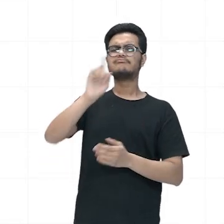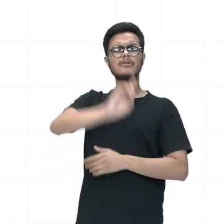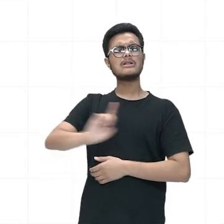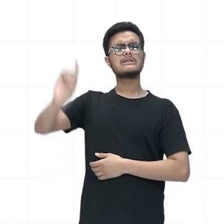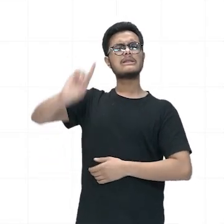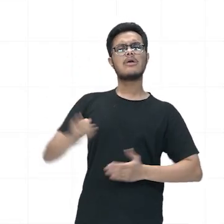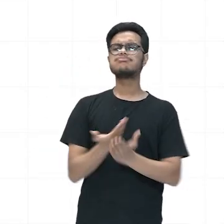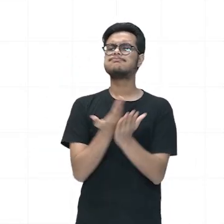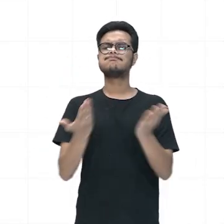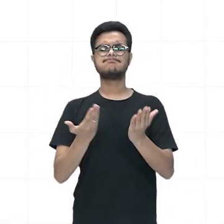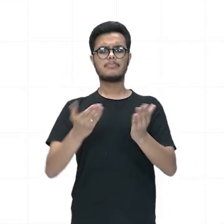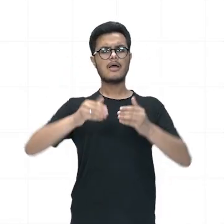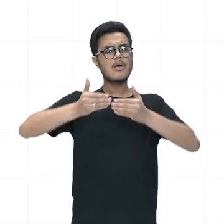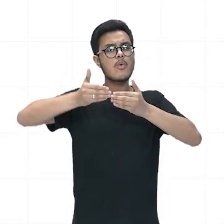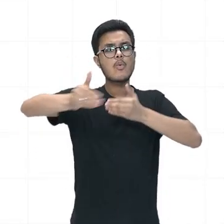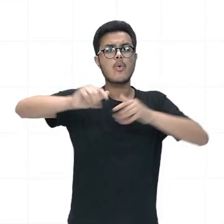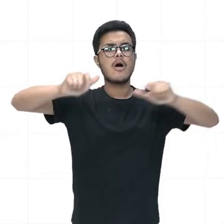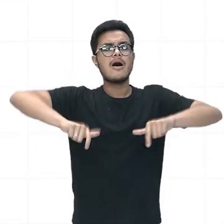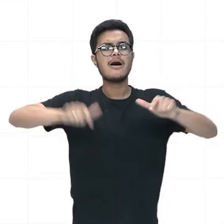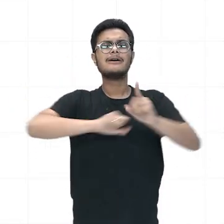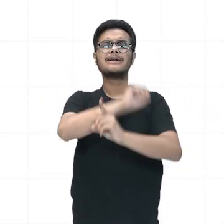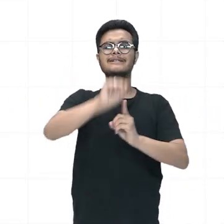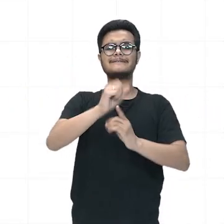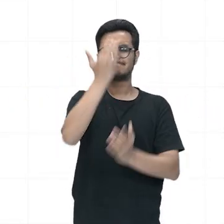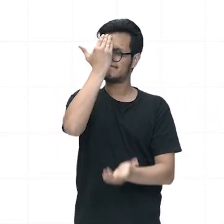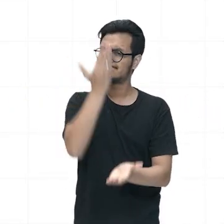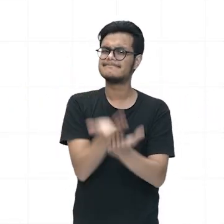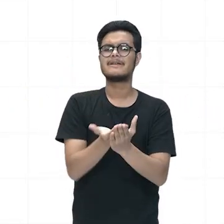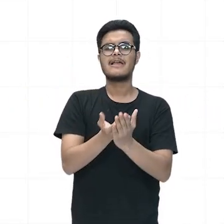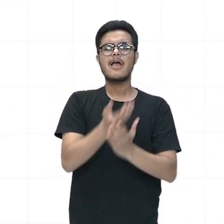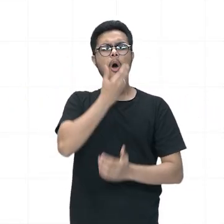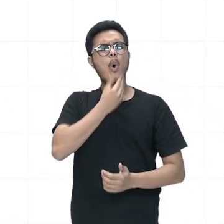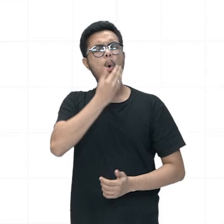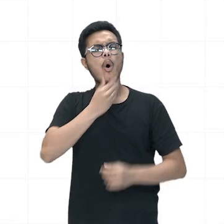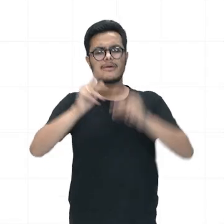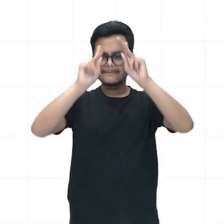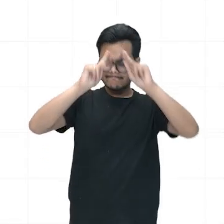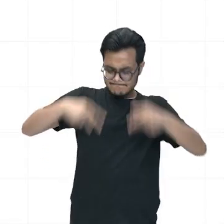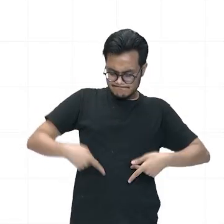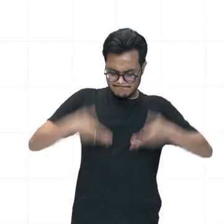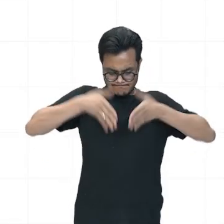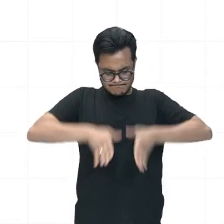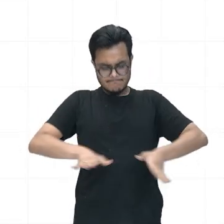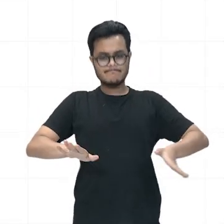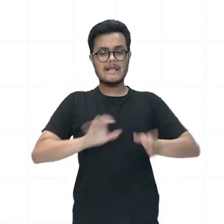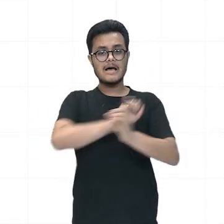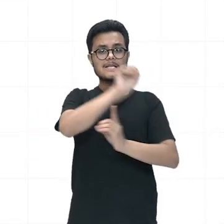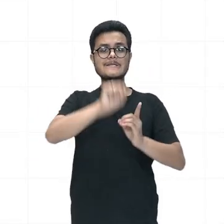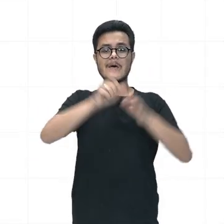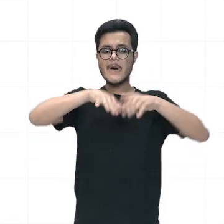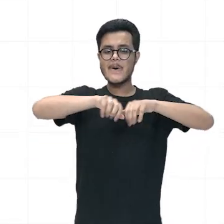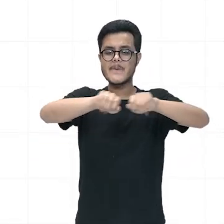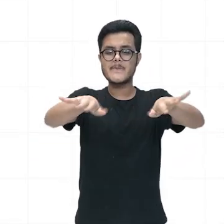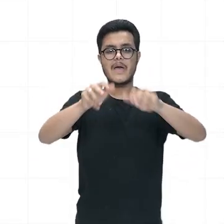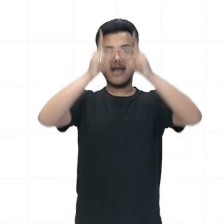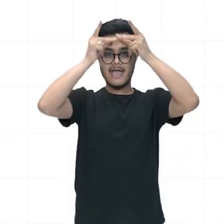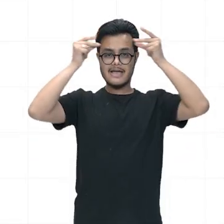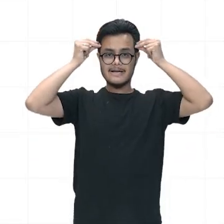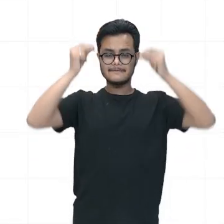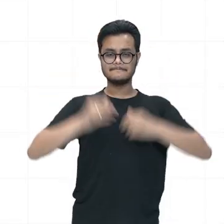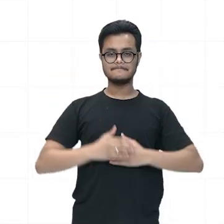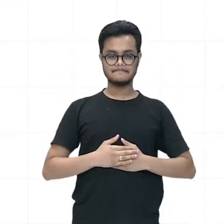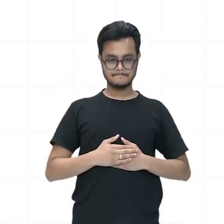se dá, então, o início, né, dessa criação do homem, né, para essa sociedade, então, grega.